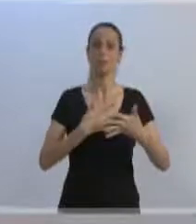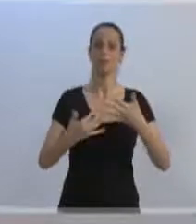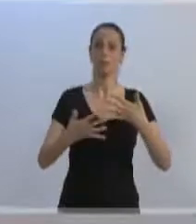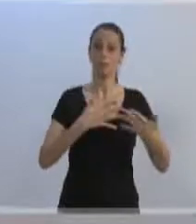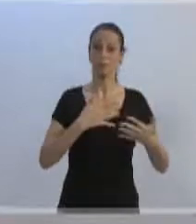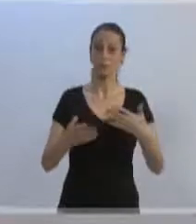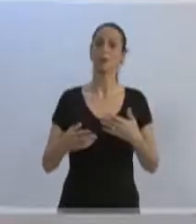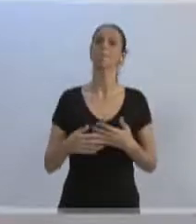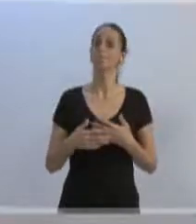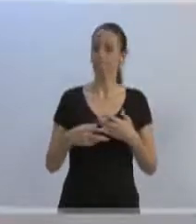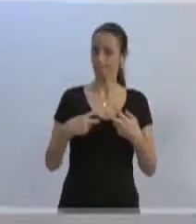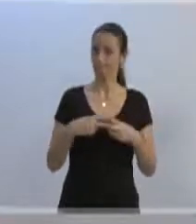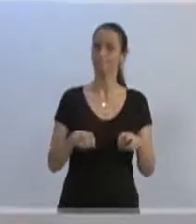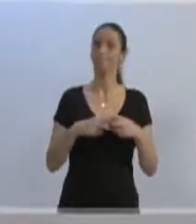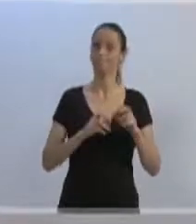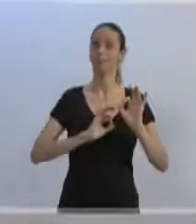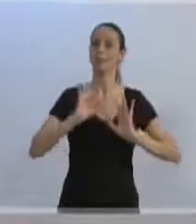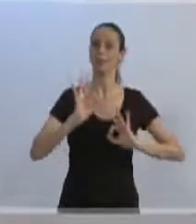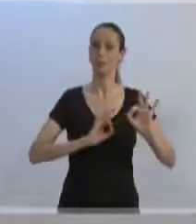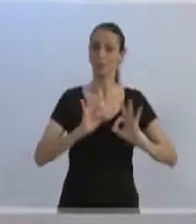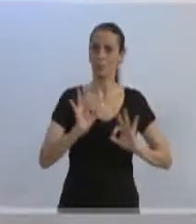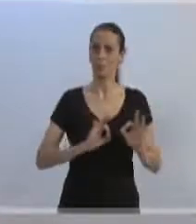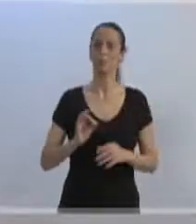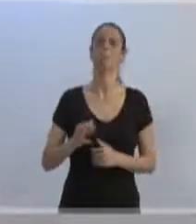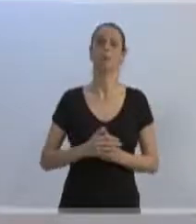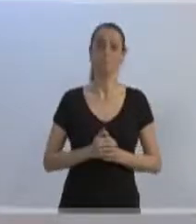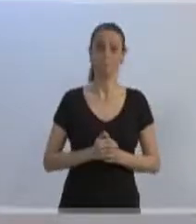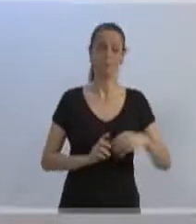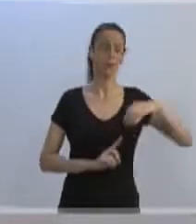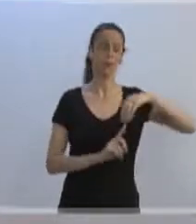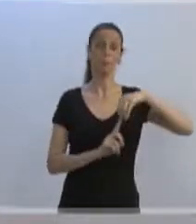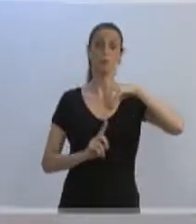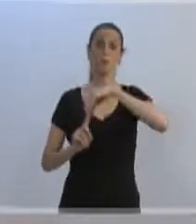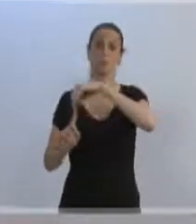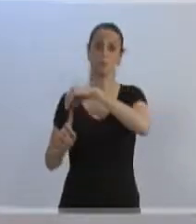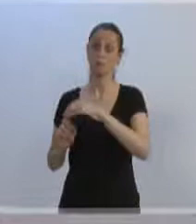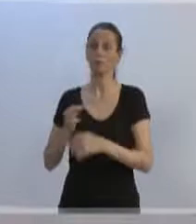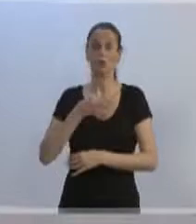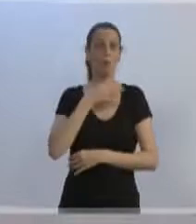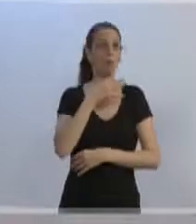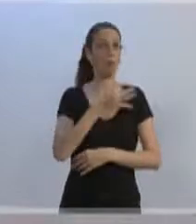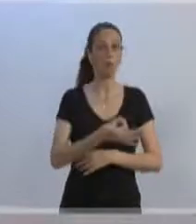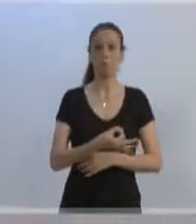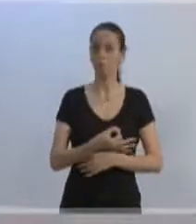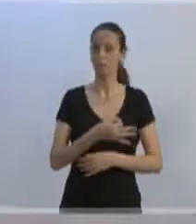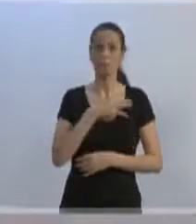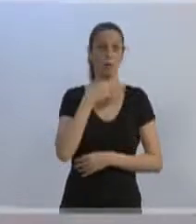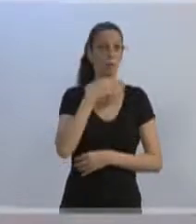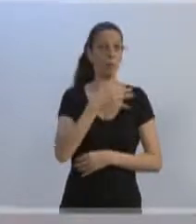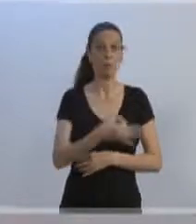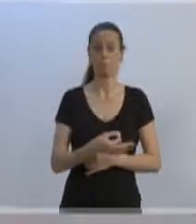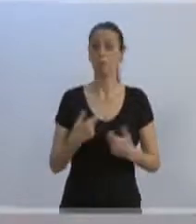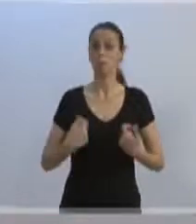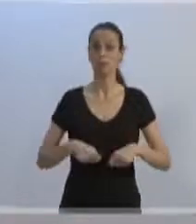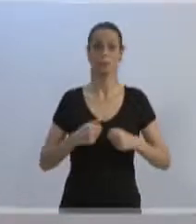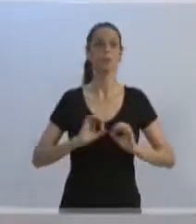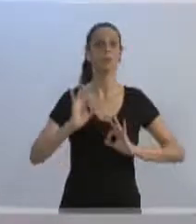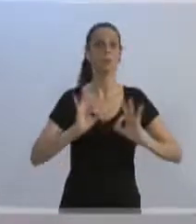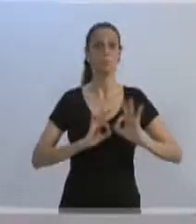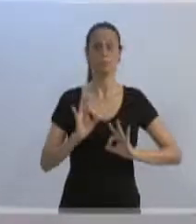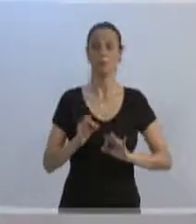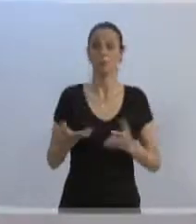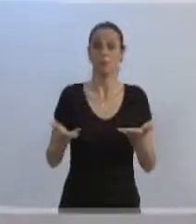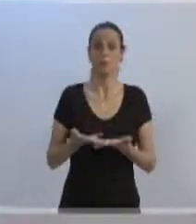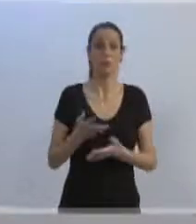é reestruturação das nossas estações de pré-embarque que estão nas sucateados na realidade nem são mais